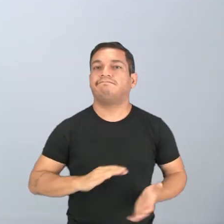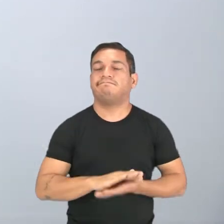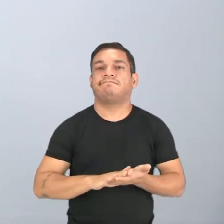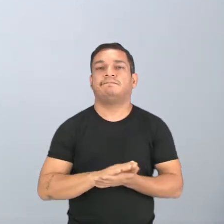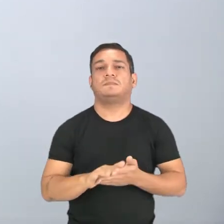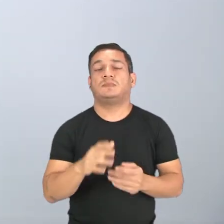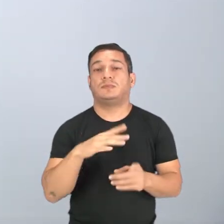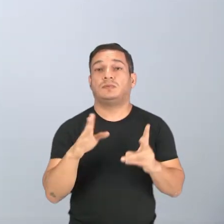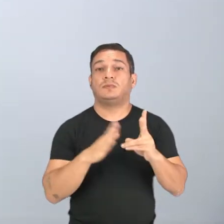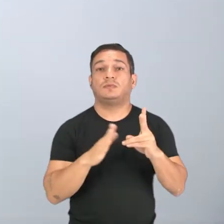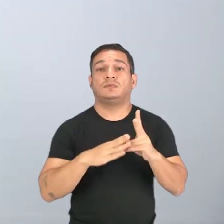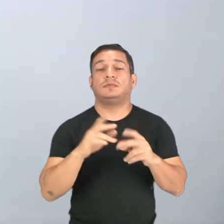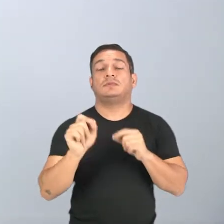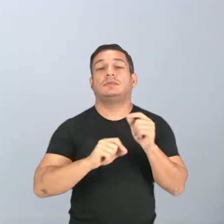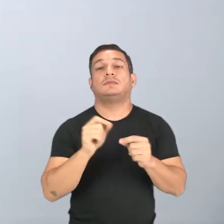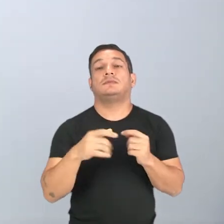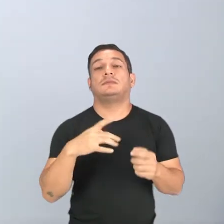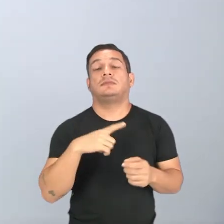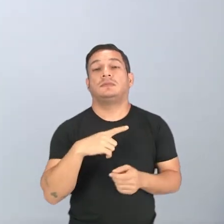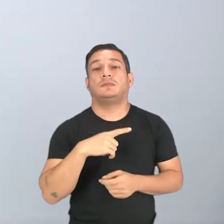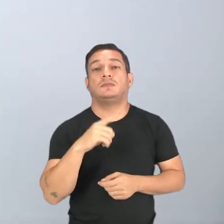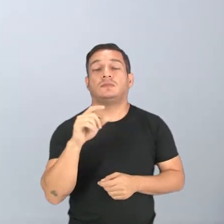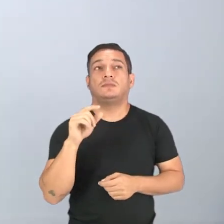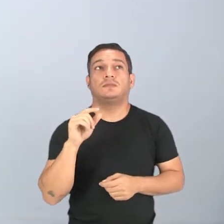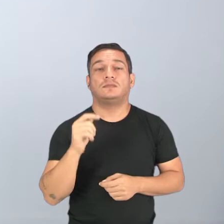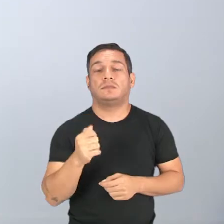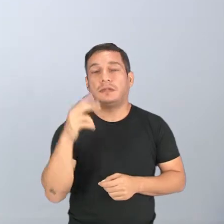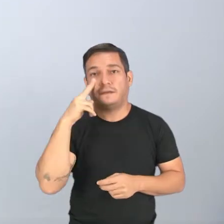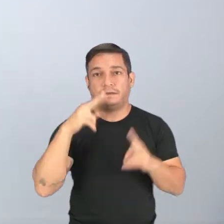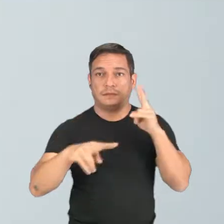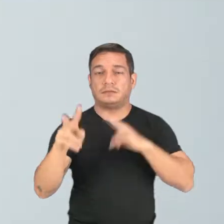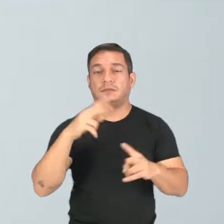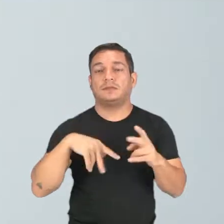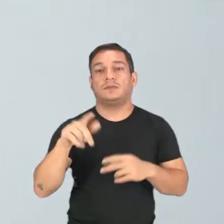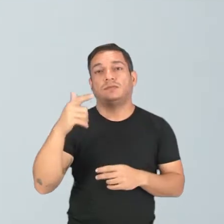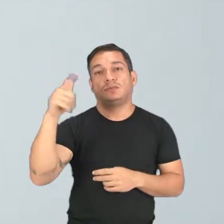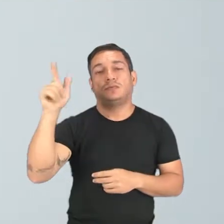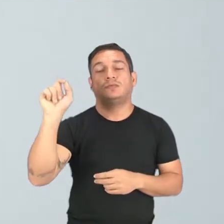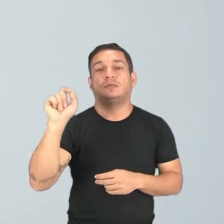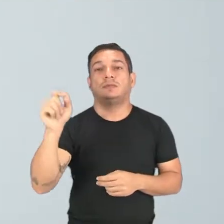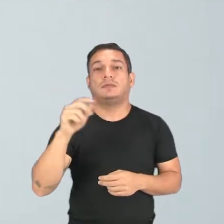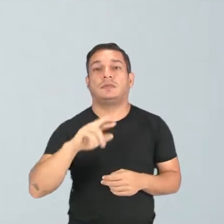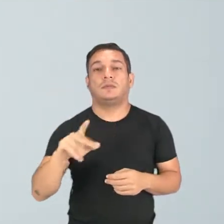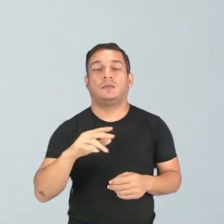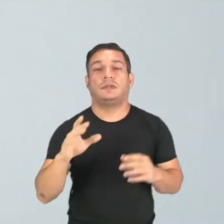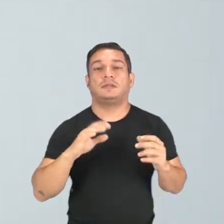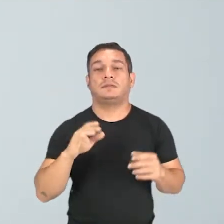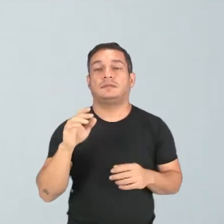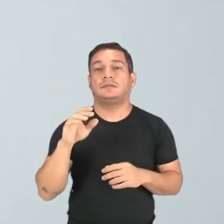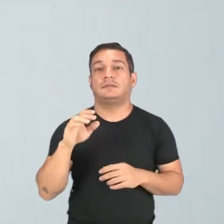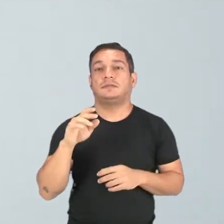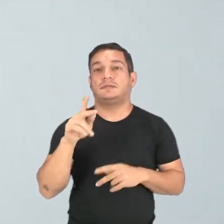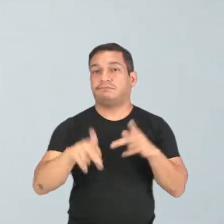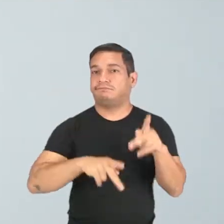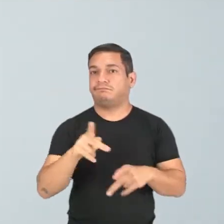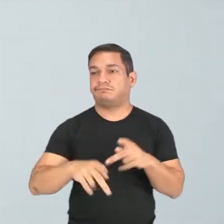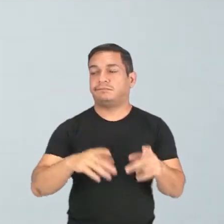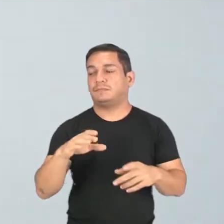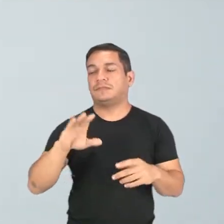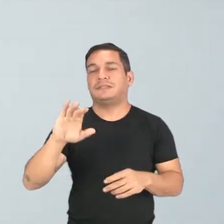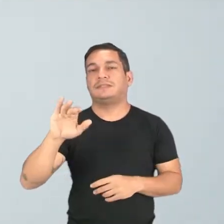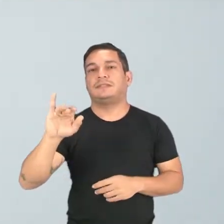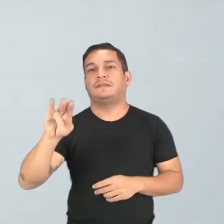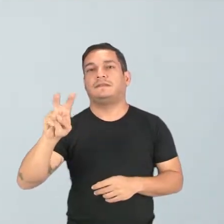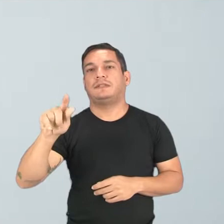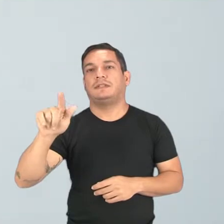acabaram adquirindo um pouco, né, dessa visão lá fora, de que não eram civilizados, que no Brasil não eram civilizados e por